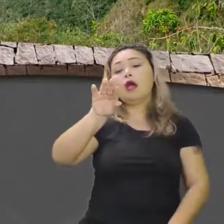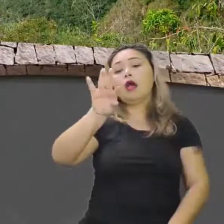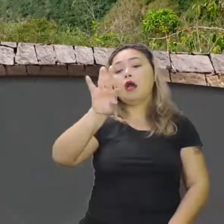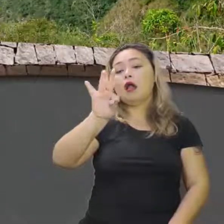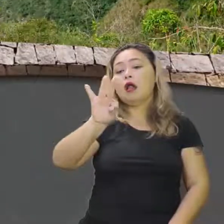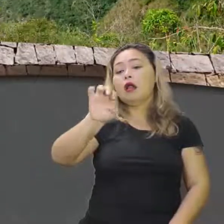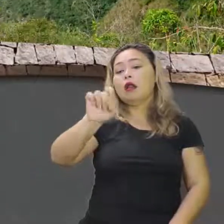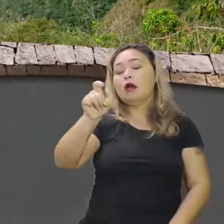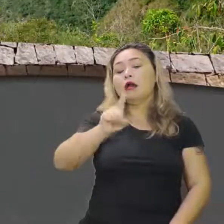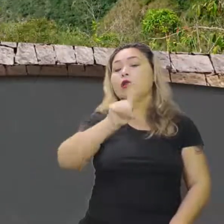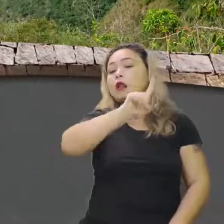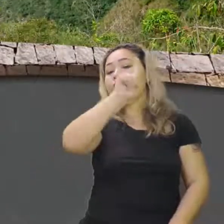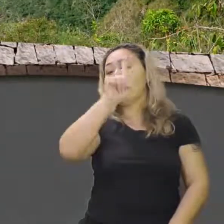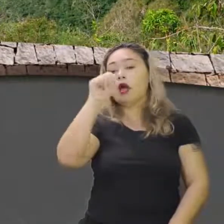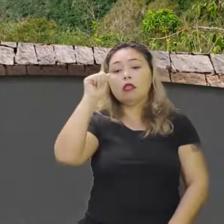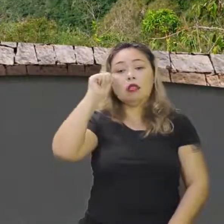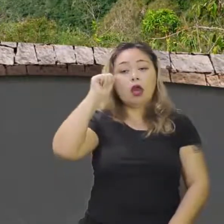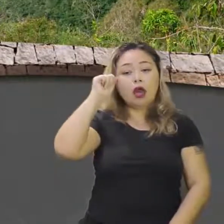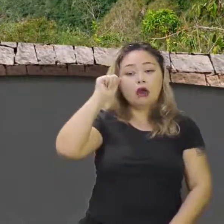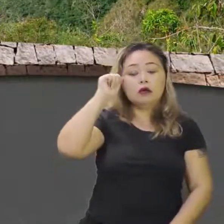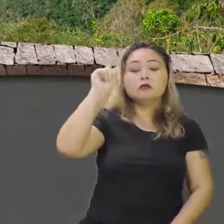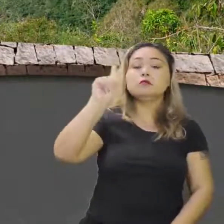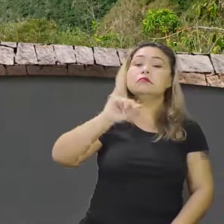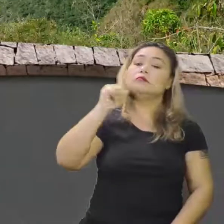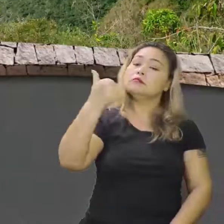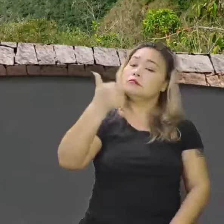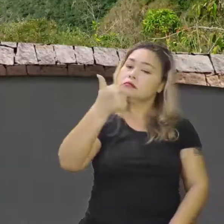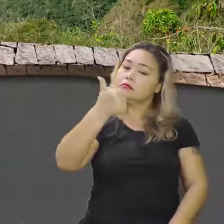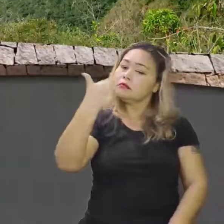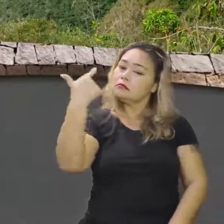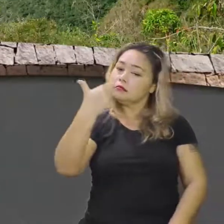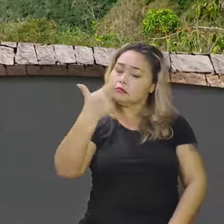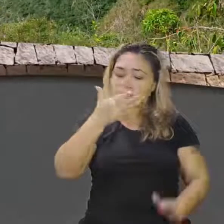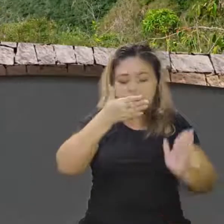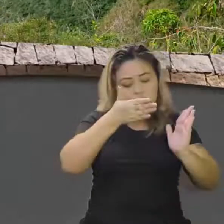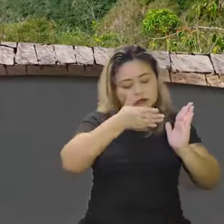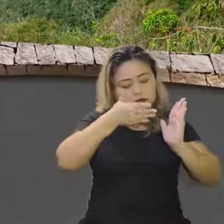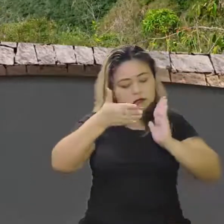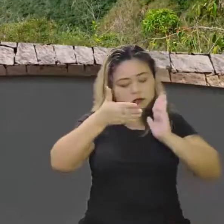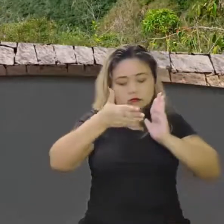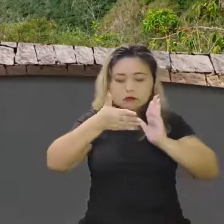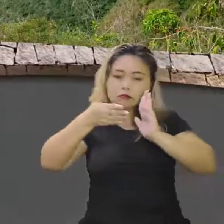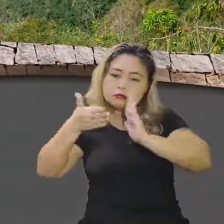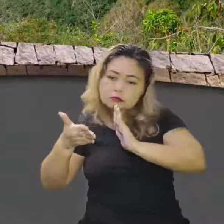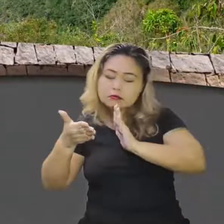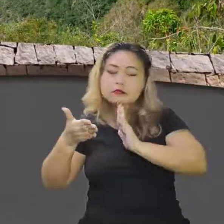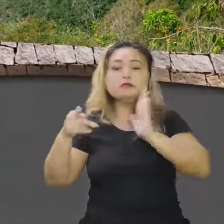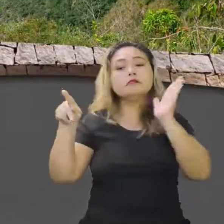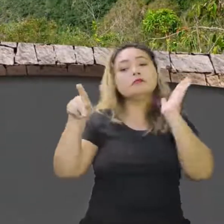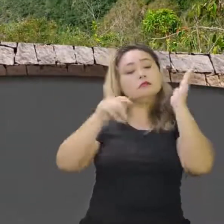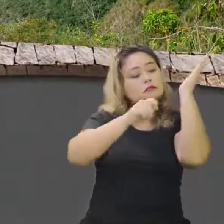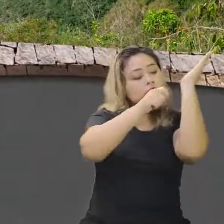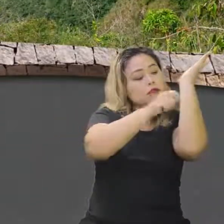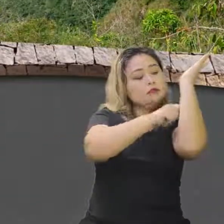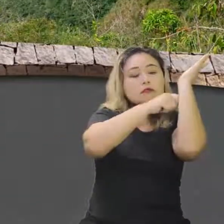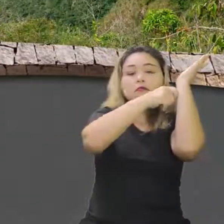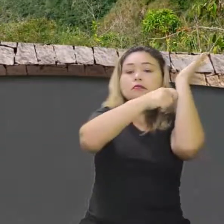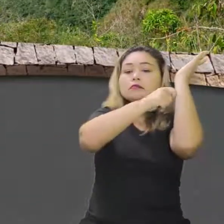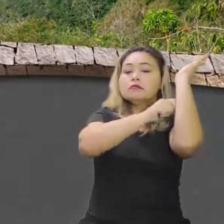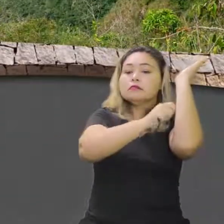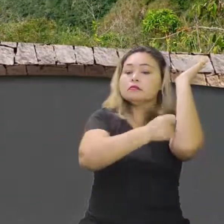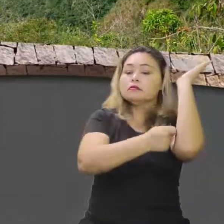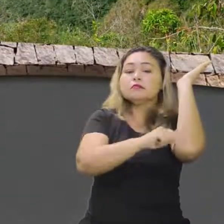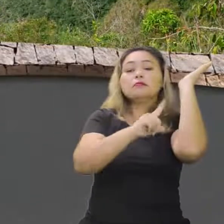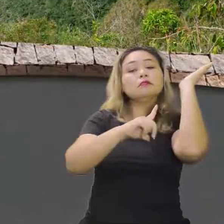ele teve duas fases, primeiro e segundo ciclo da borracha.